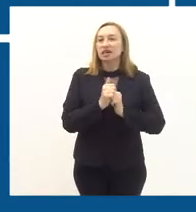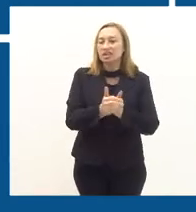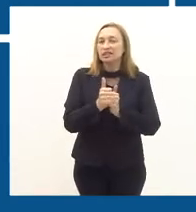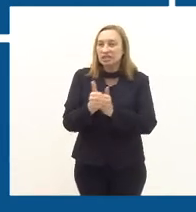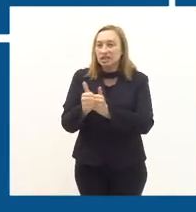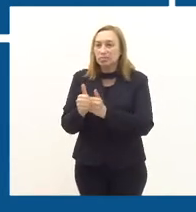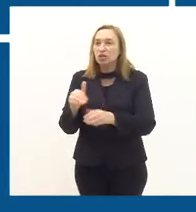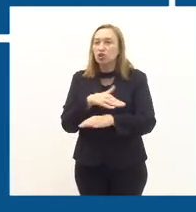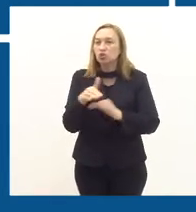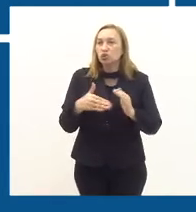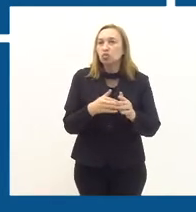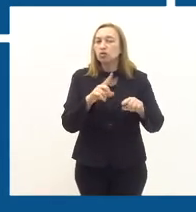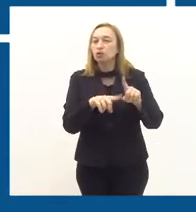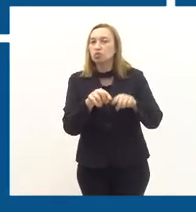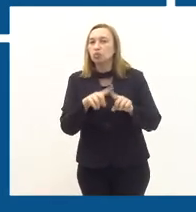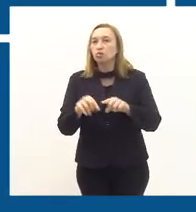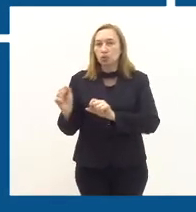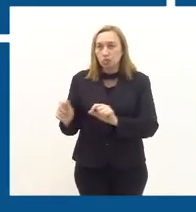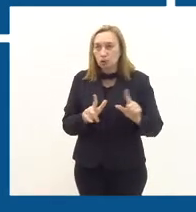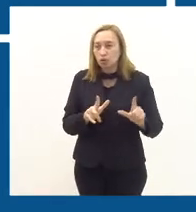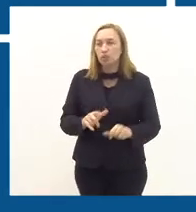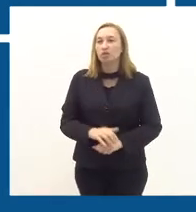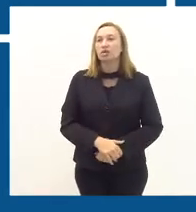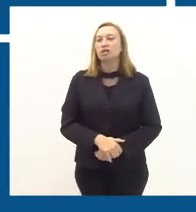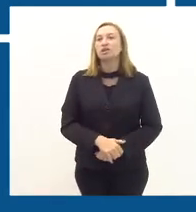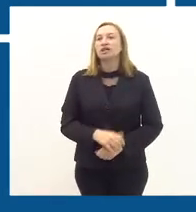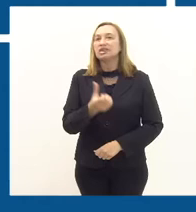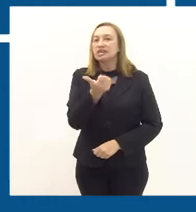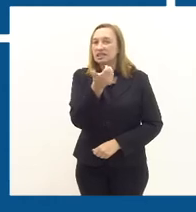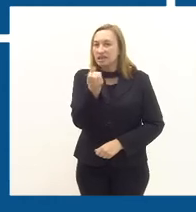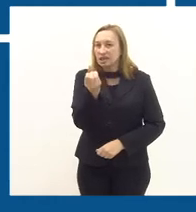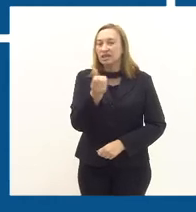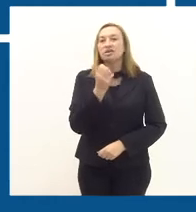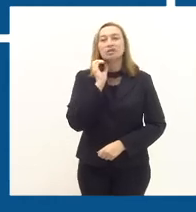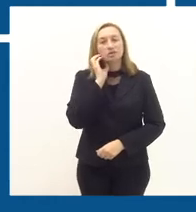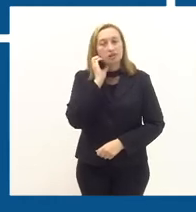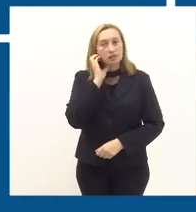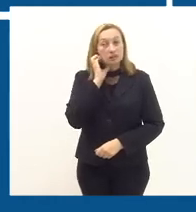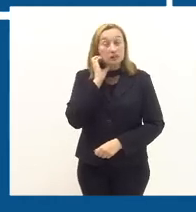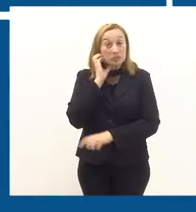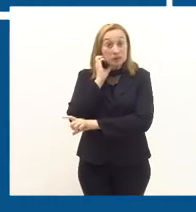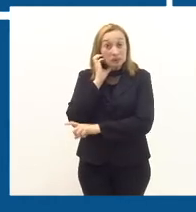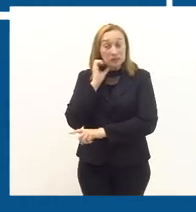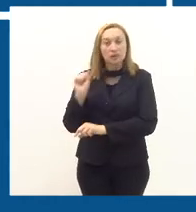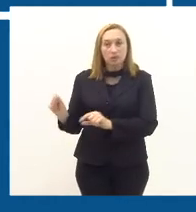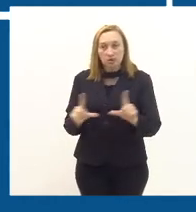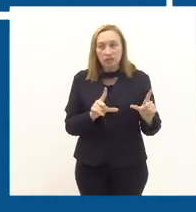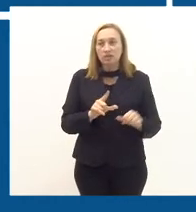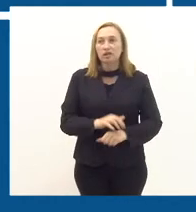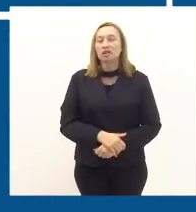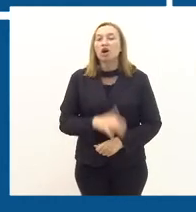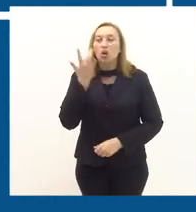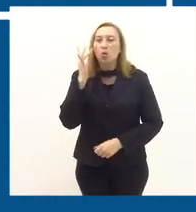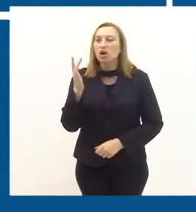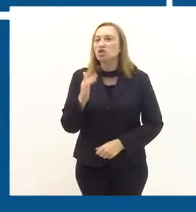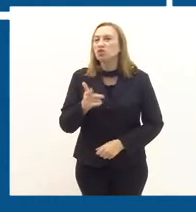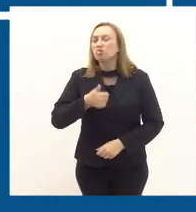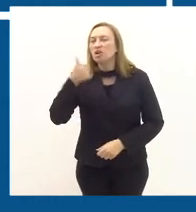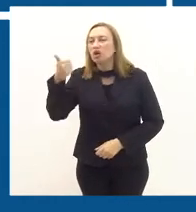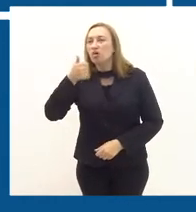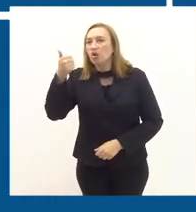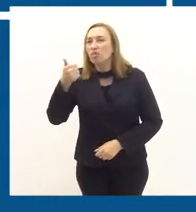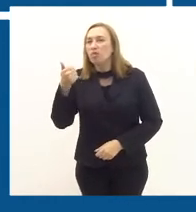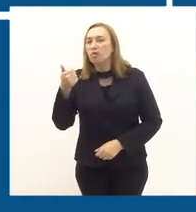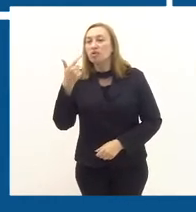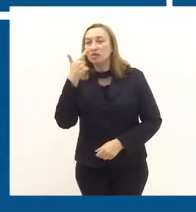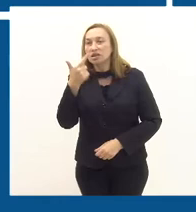os equipamentos, pode passar. São 16, pode passar, por favor. Que eu acho que o melhor para vocês, o último